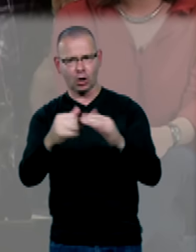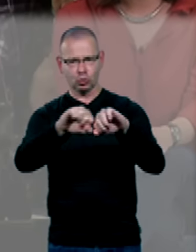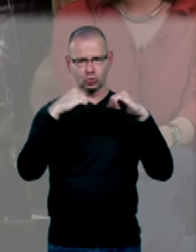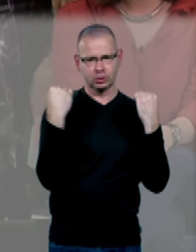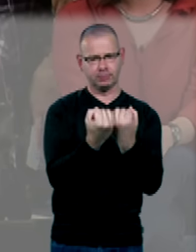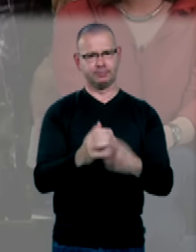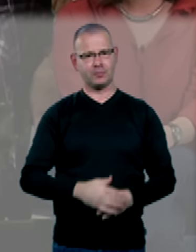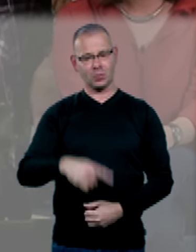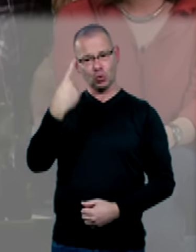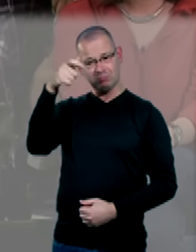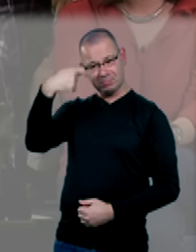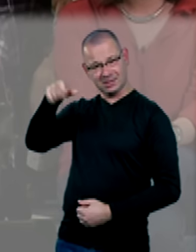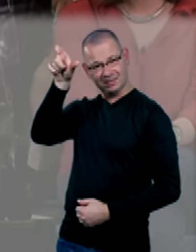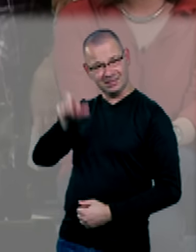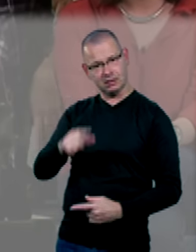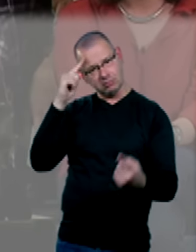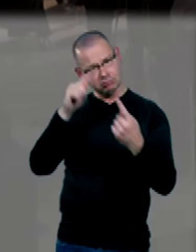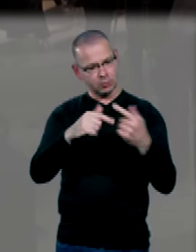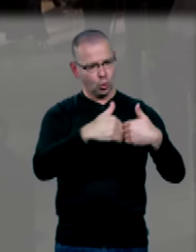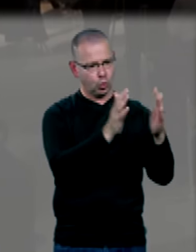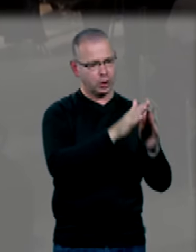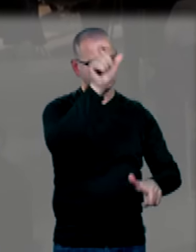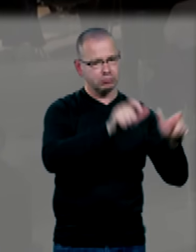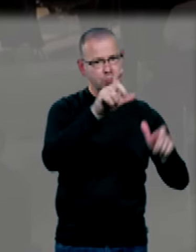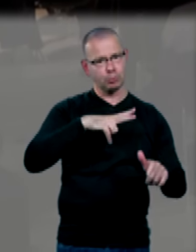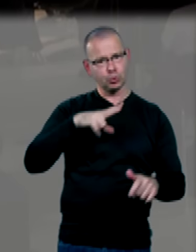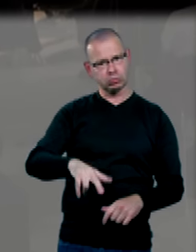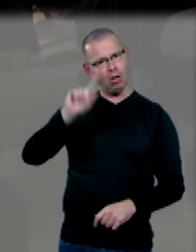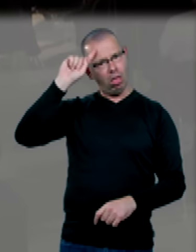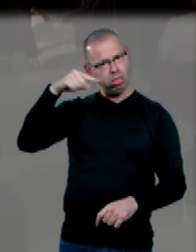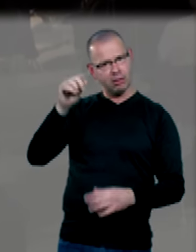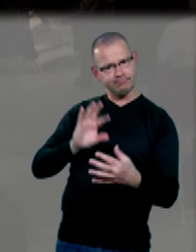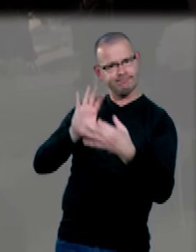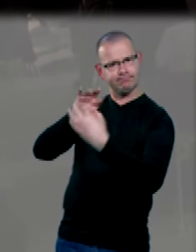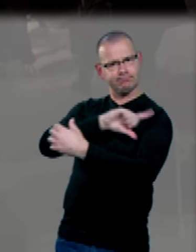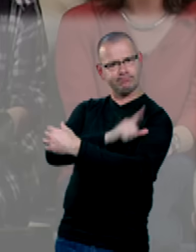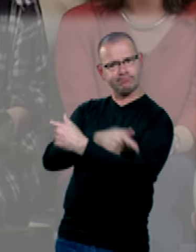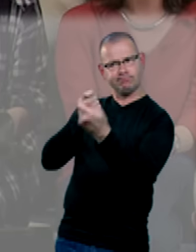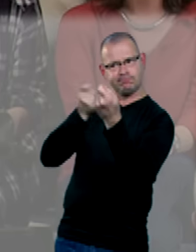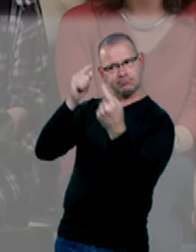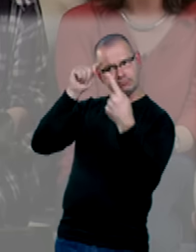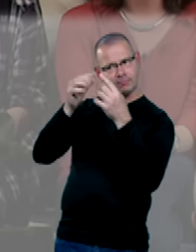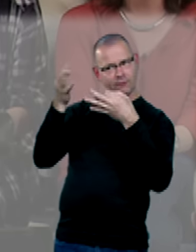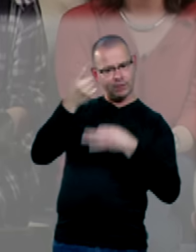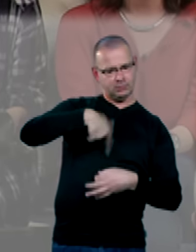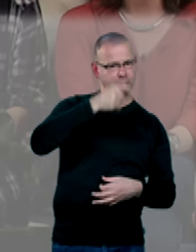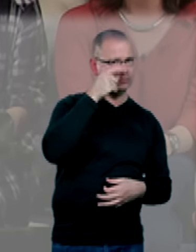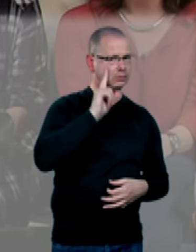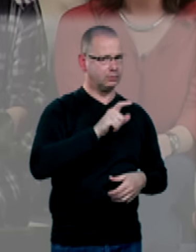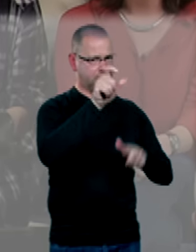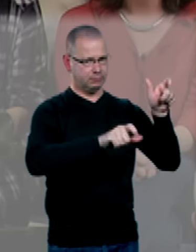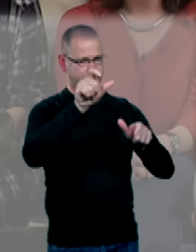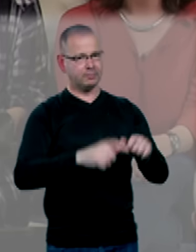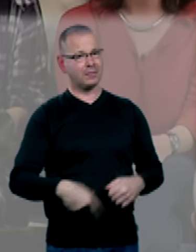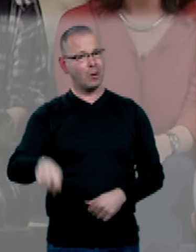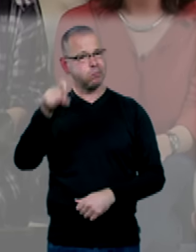cultural, tanto económica como social. Uma presidente de todos os portugueses sabe que o poder